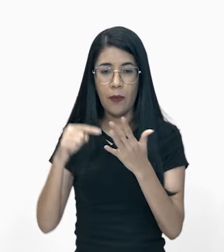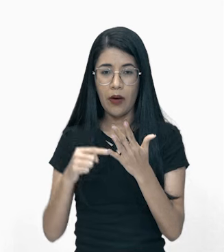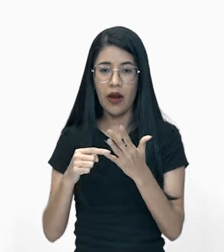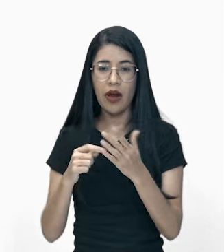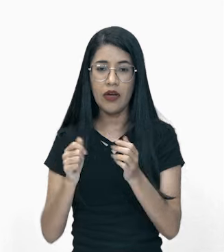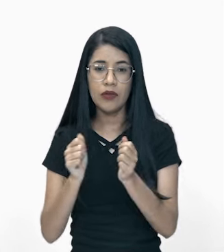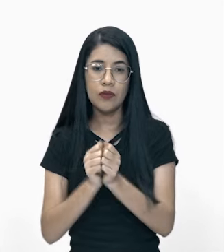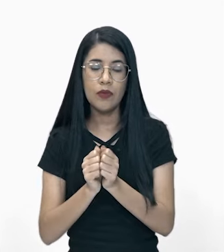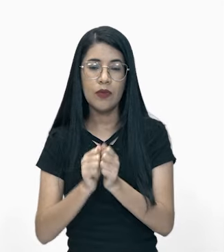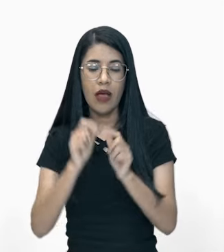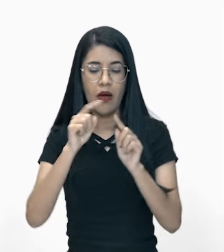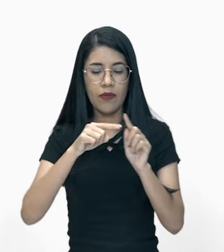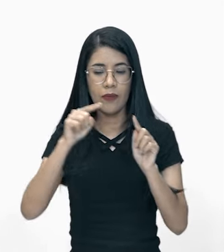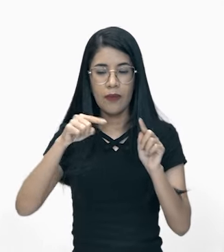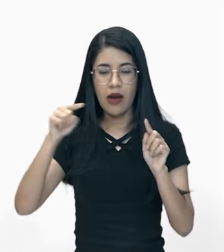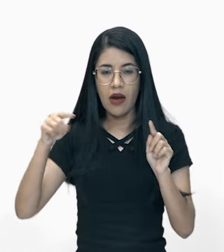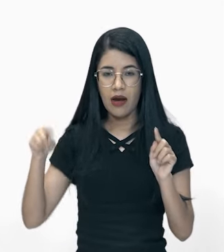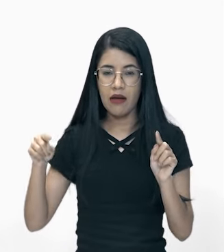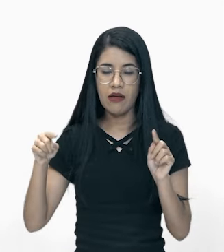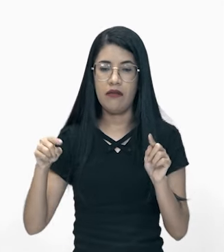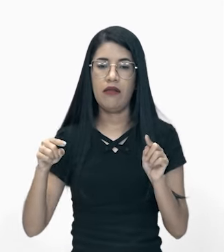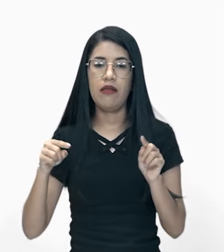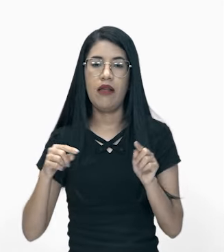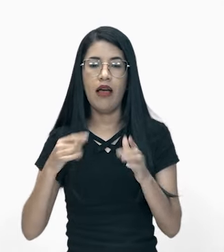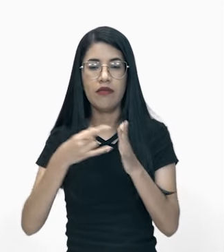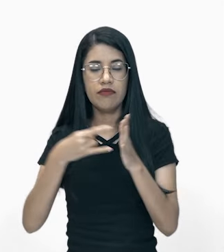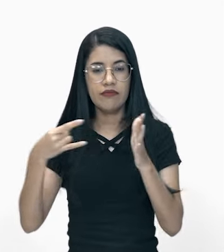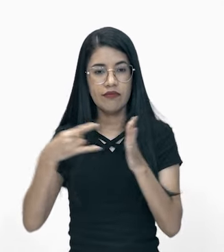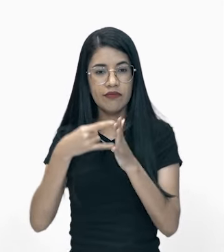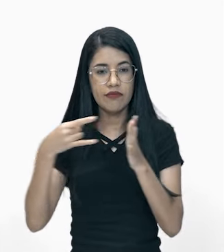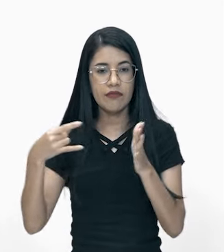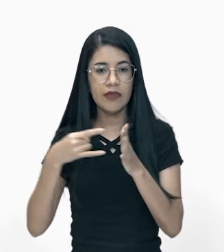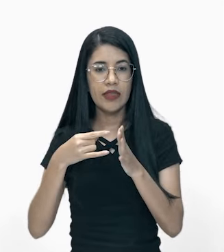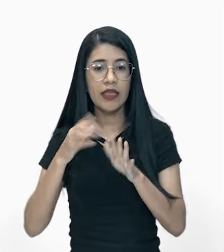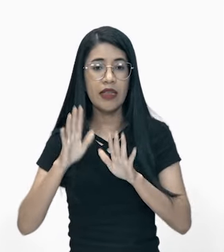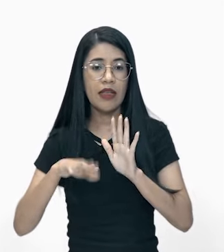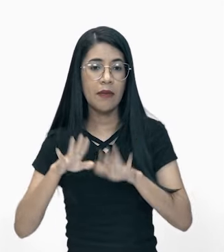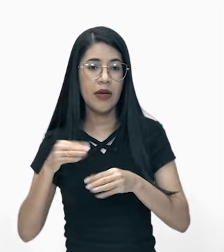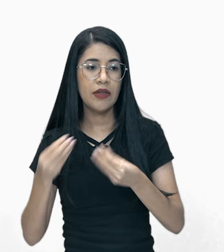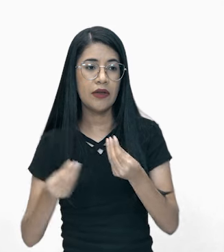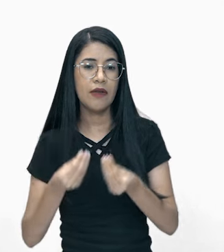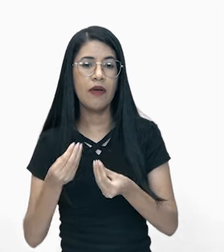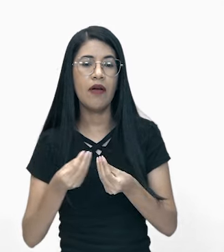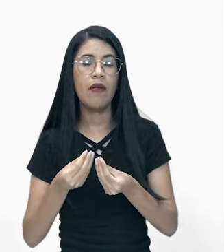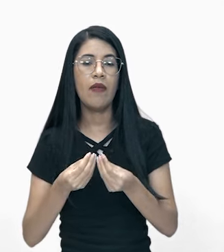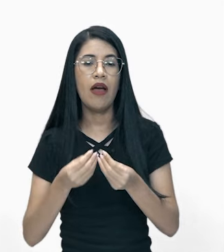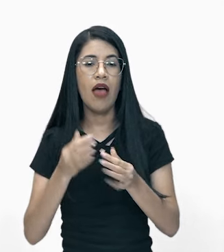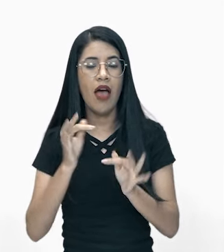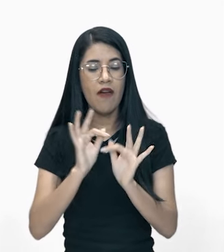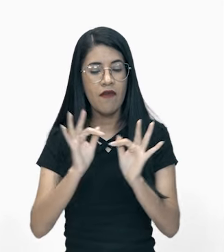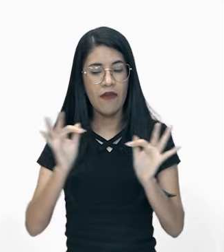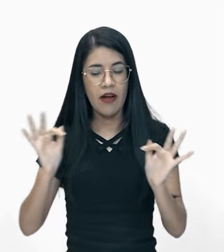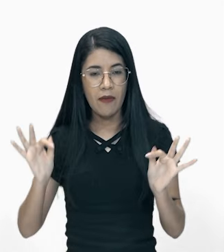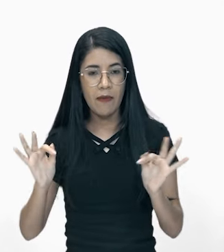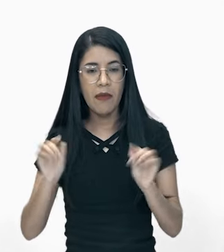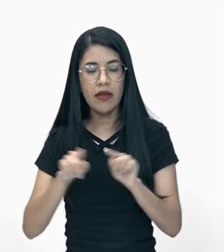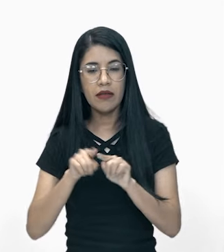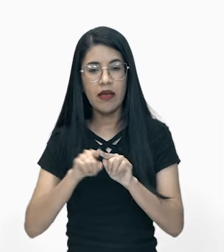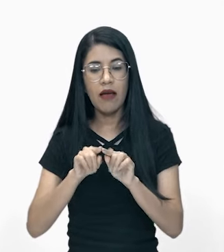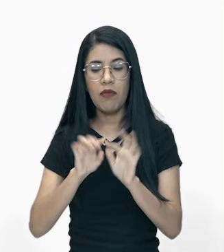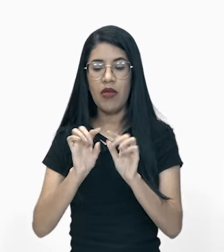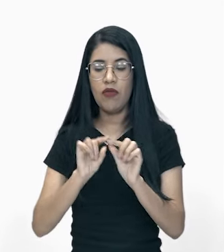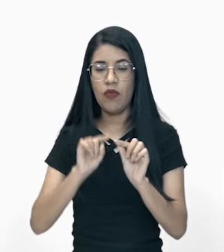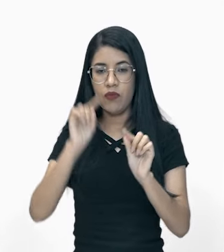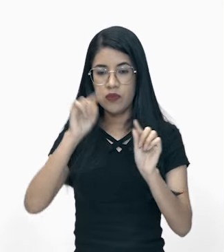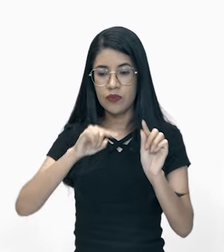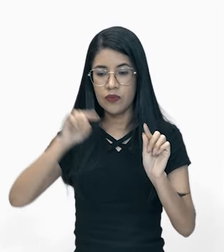espectro de onda eletromagnética, que varia com a frequência e o comprimento de cada